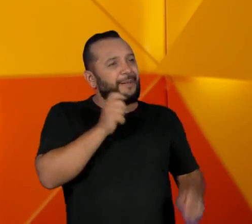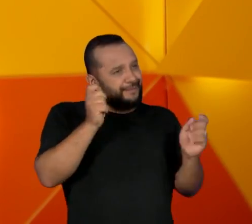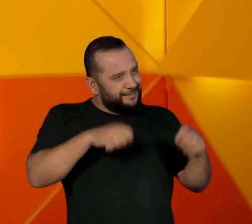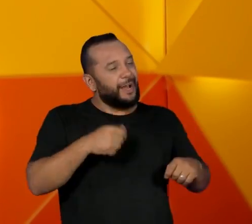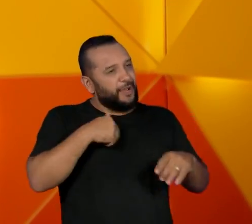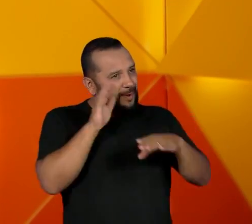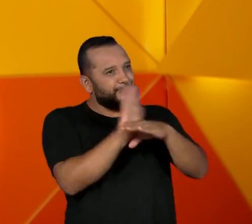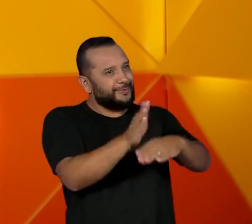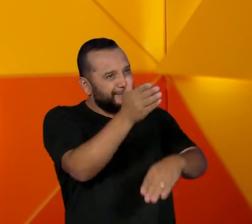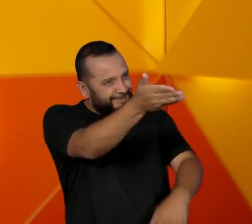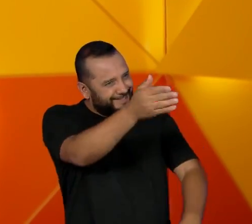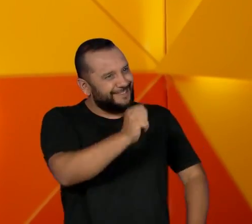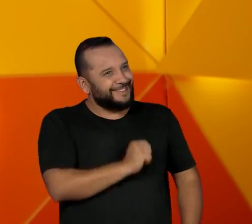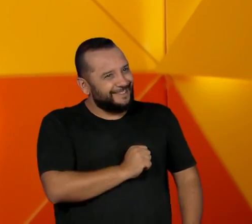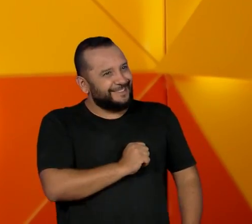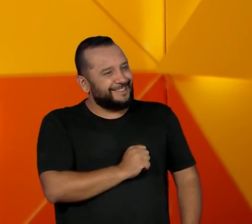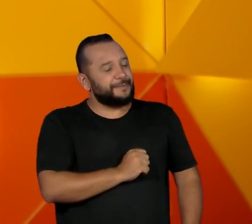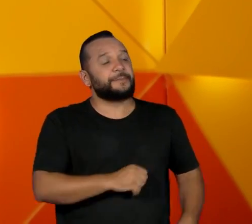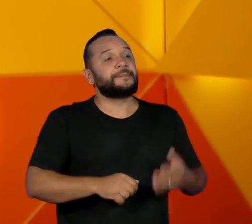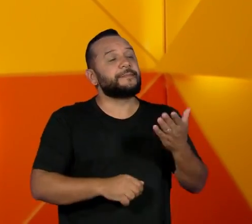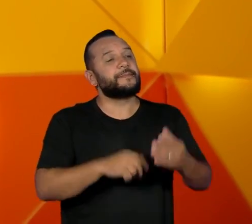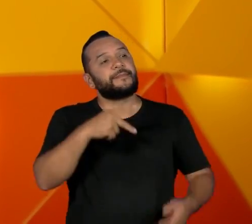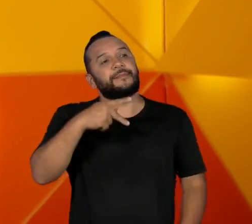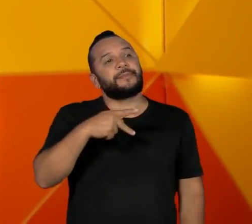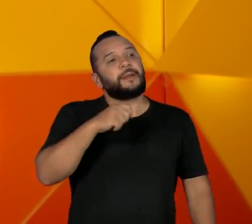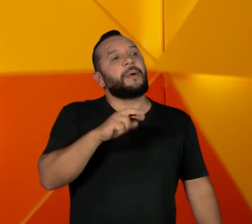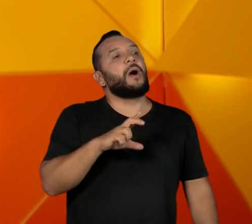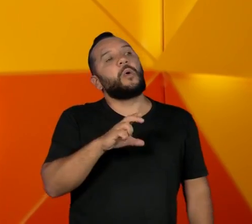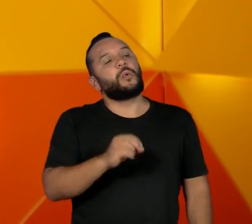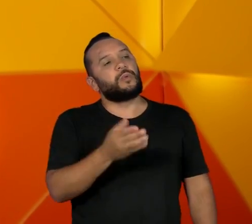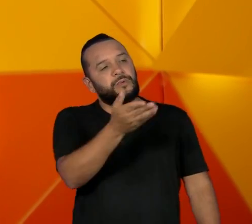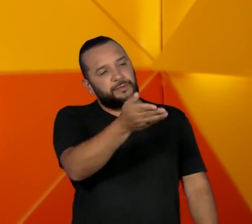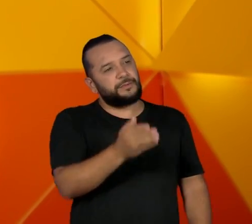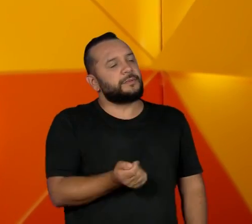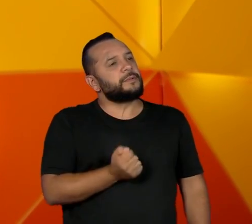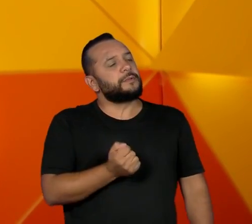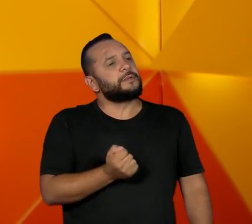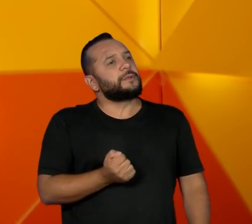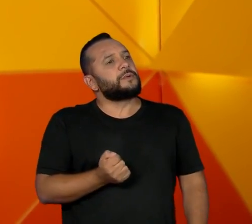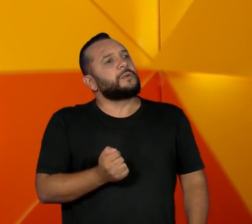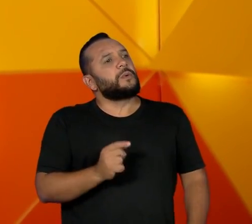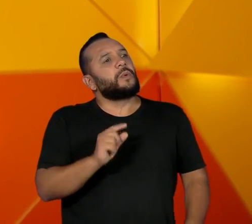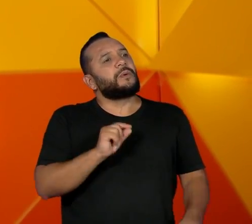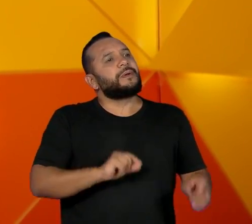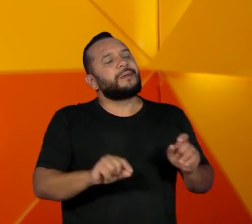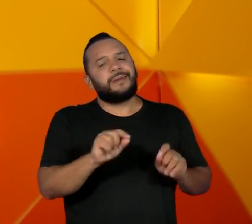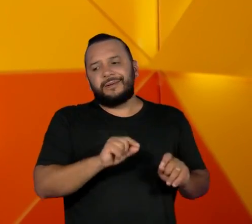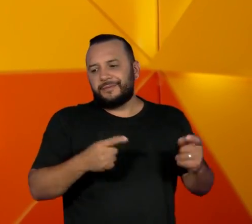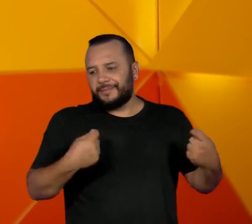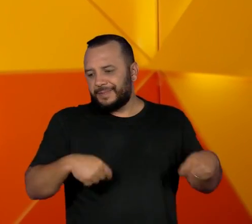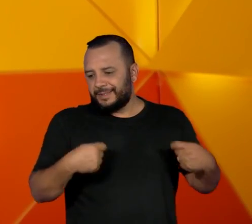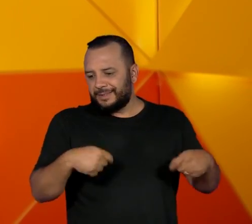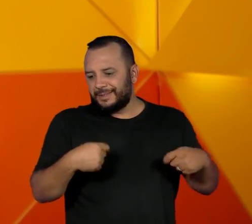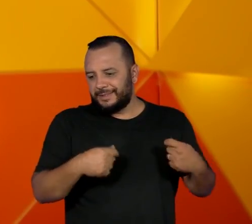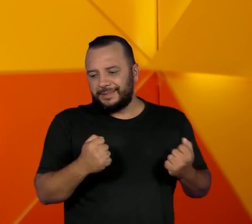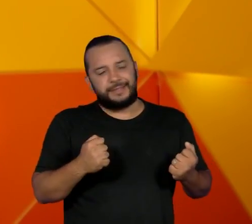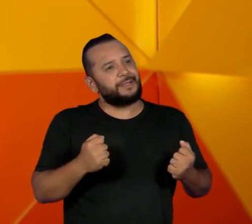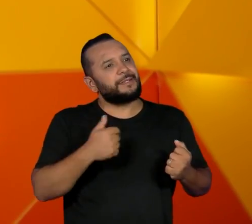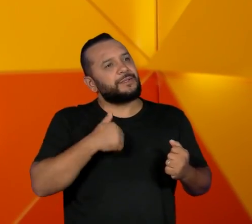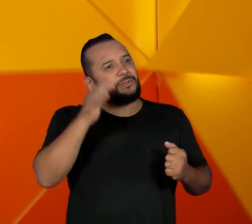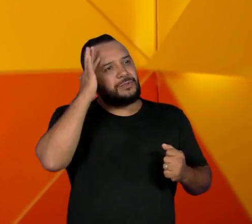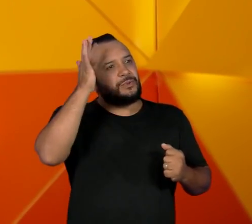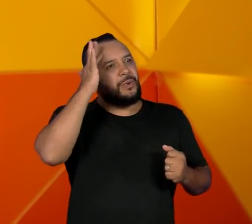Amo. Paulo, e o que a gente precisa como ponto de partida para alcançar os